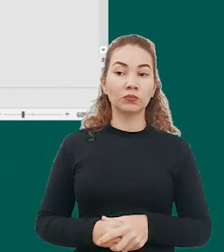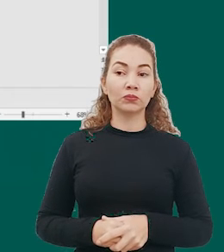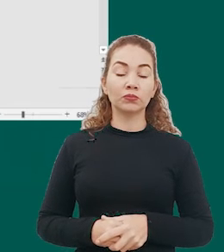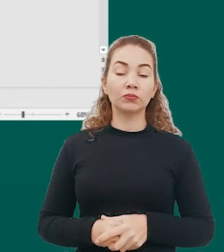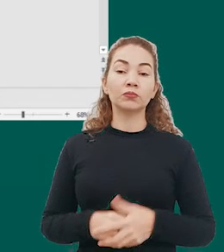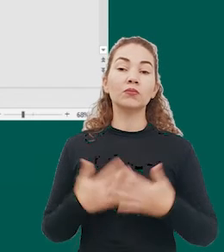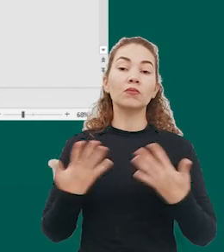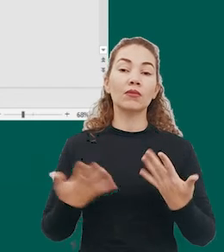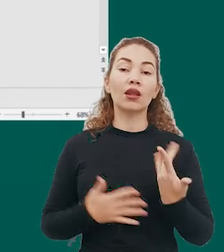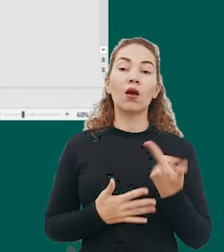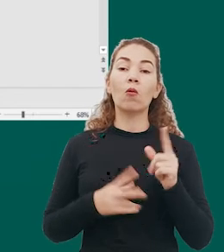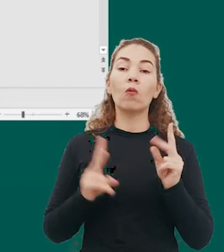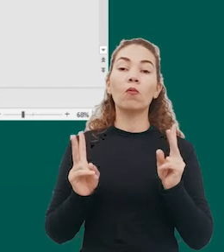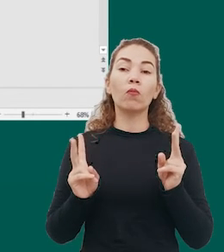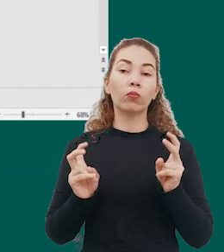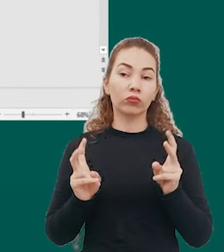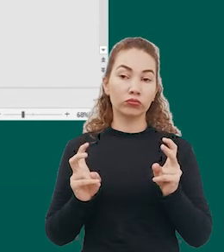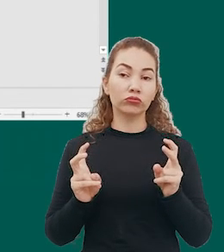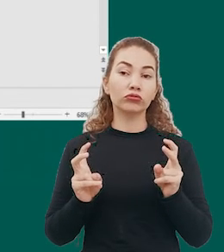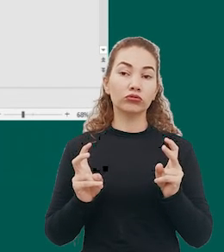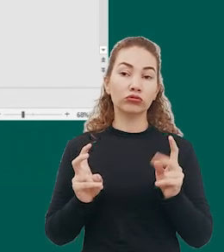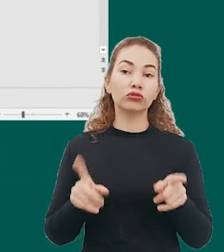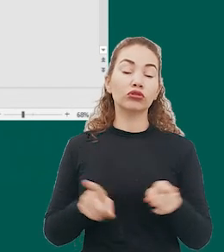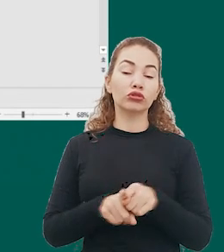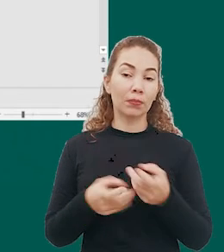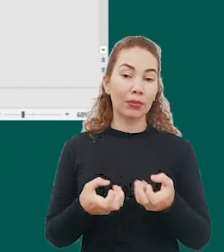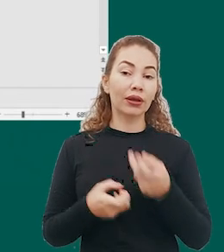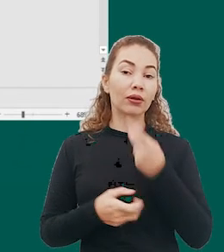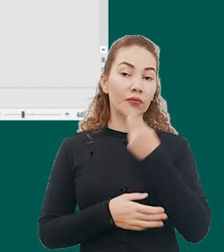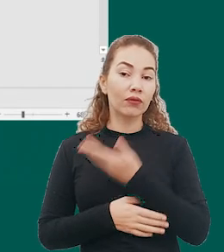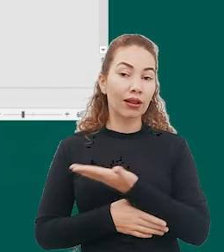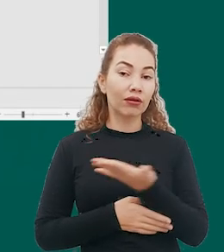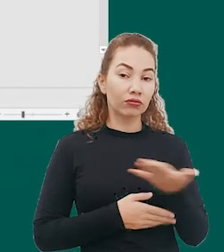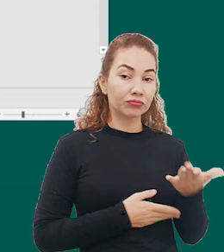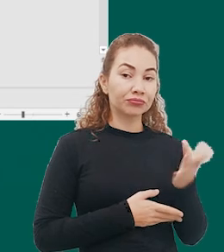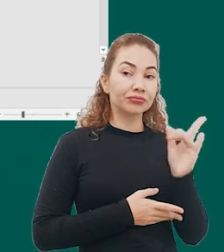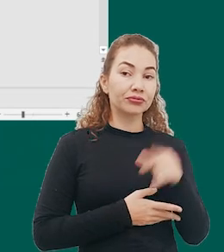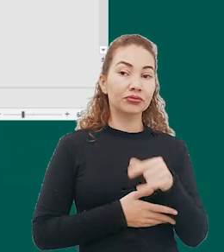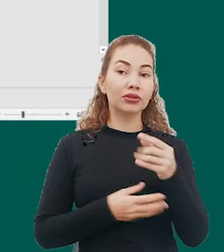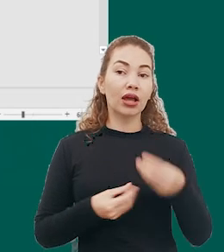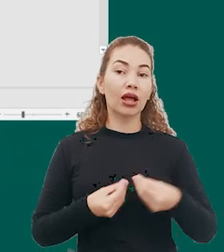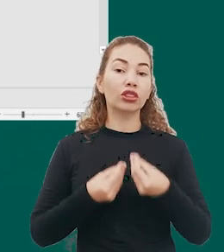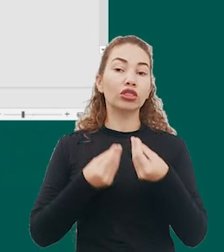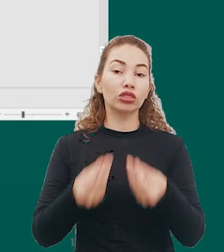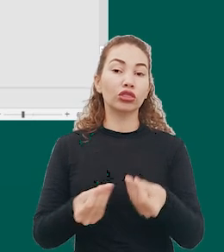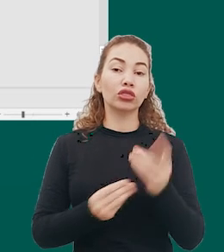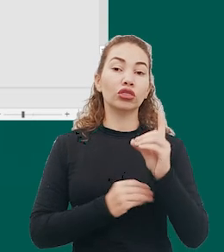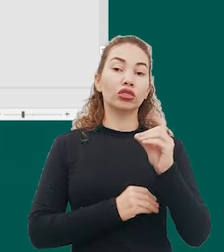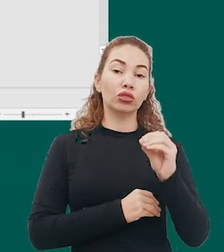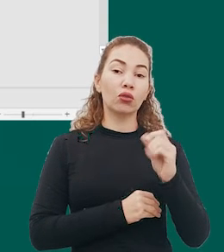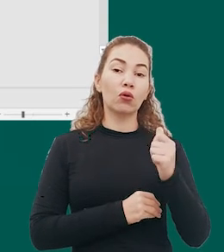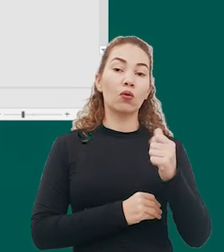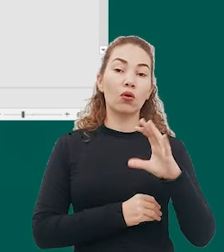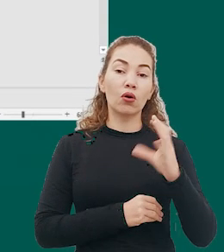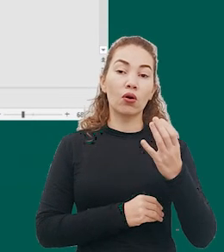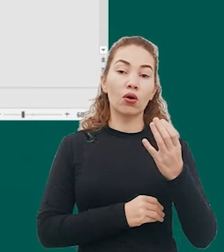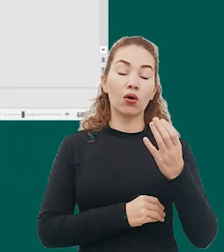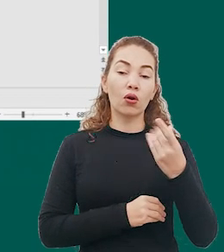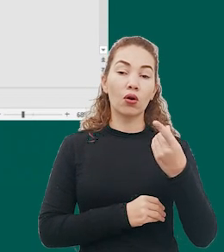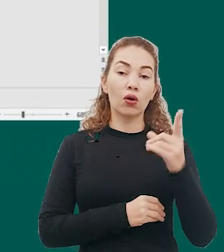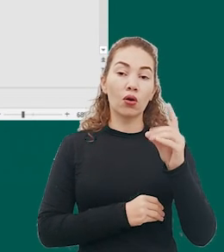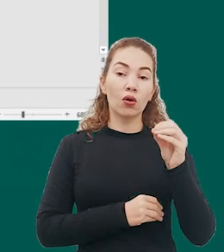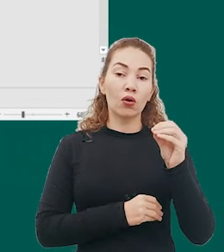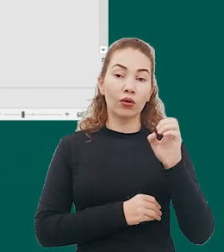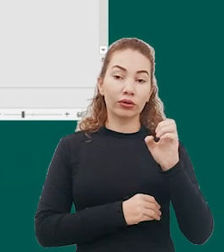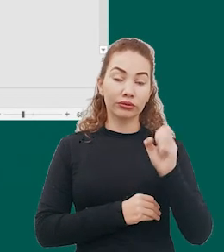Pessoal, um outro tema que eu também gostaria de tratar com vocês são as doações. Doação que